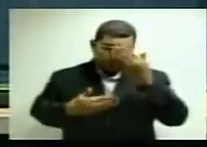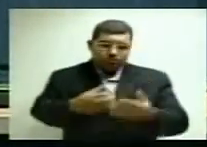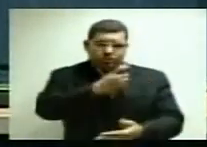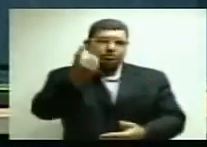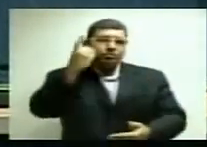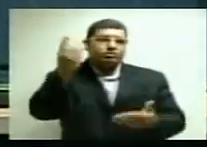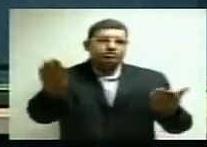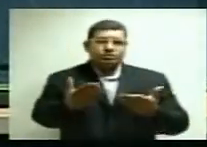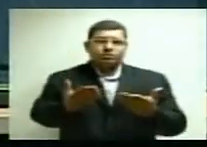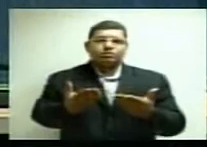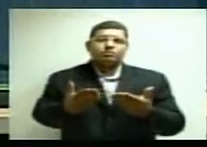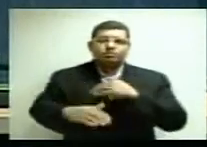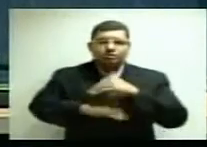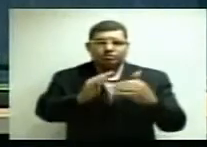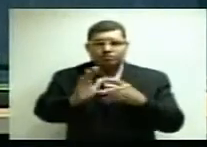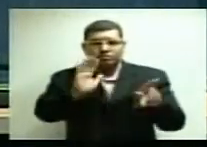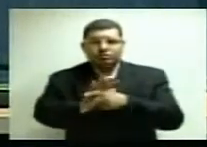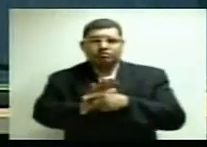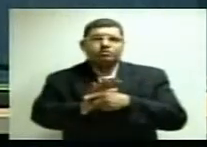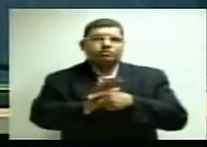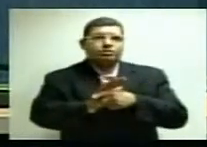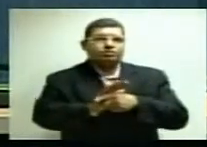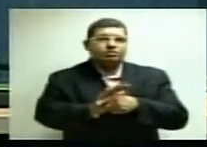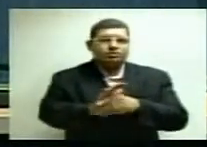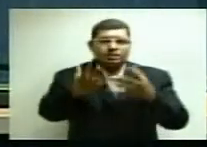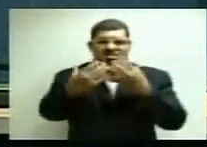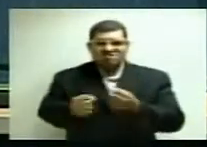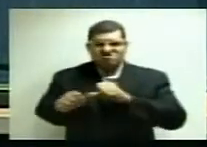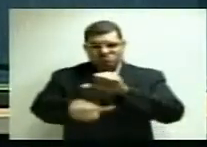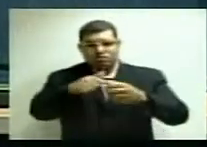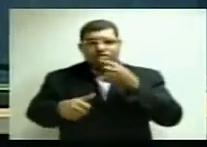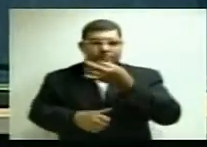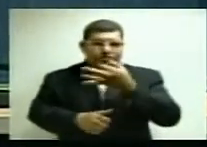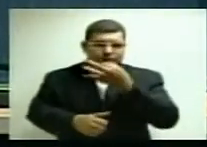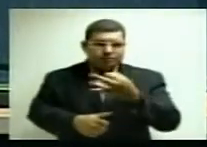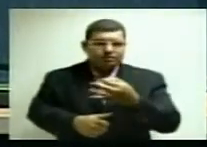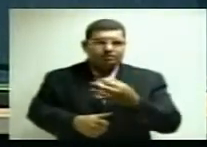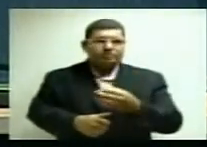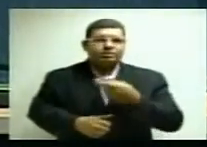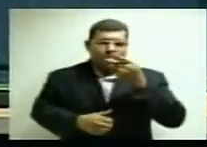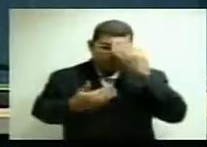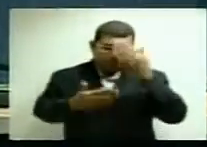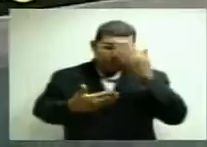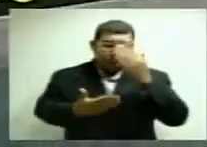deputado Sidnei Leite, pela parte e pela gentileza de permitir que trocasse a ordem das nossas falas.